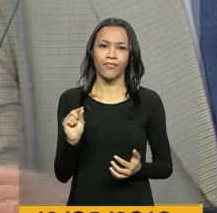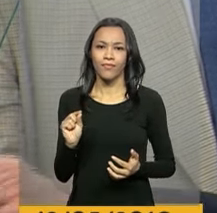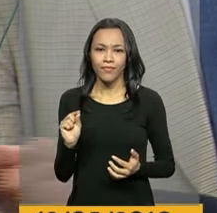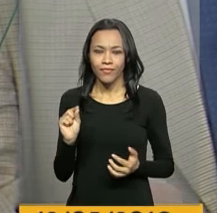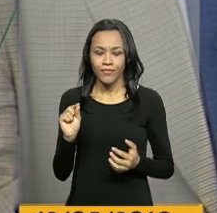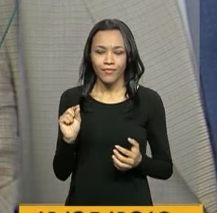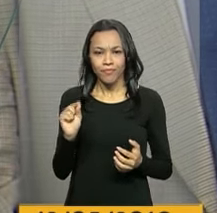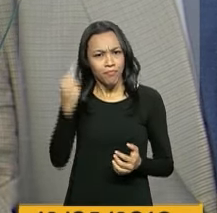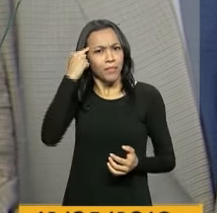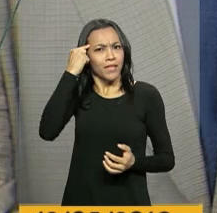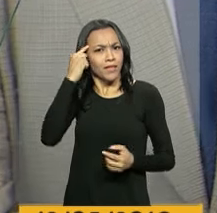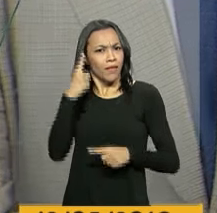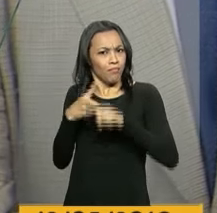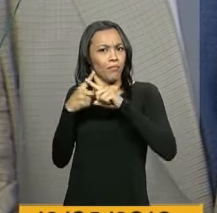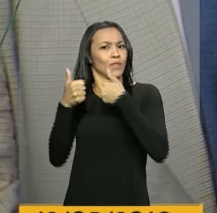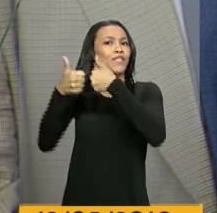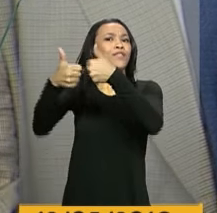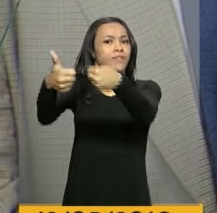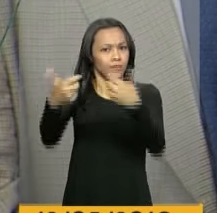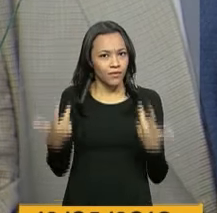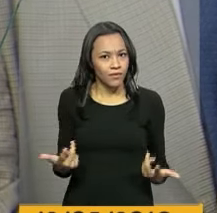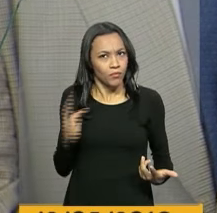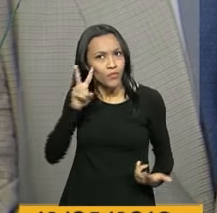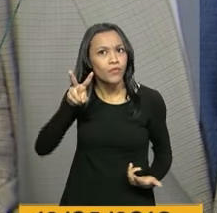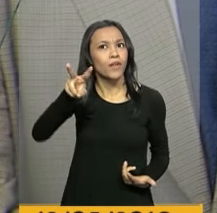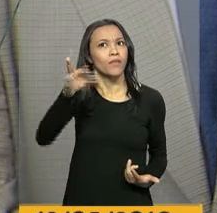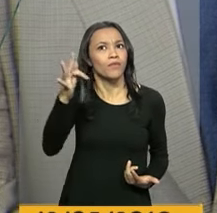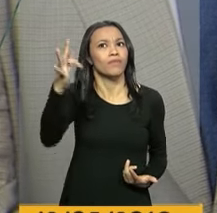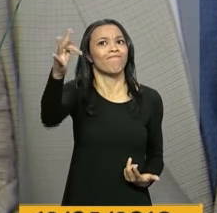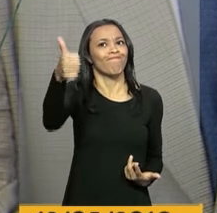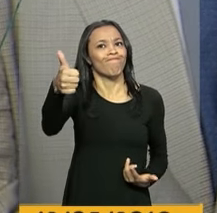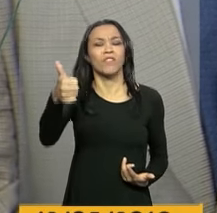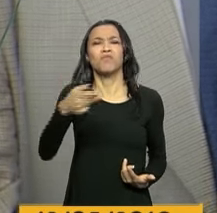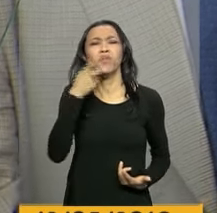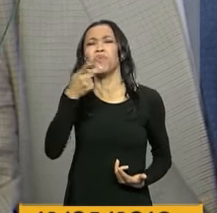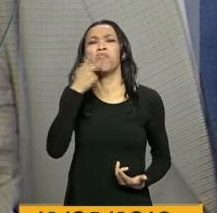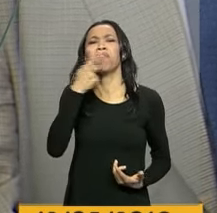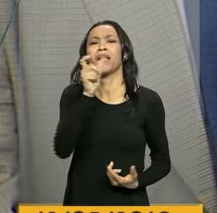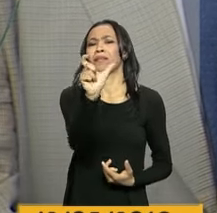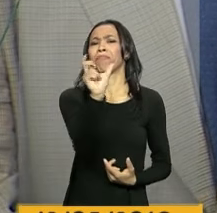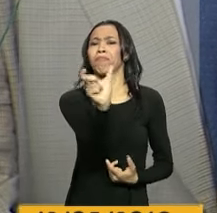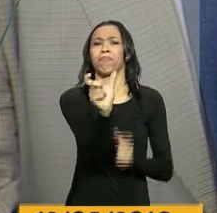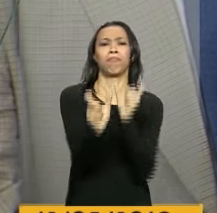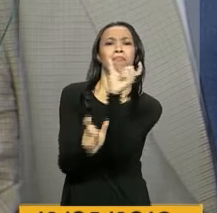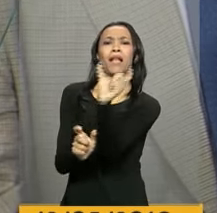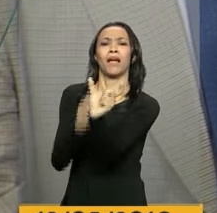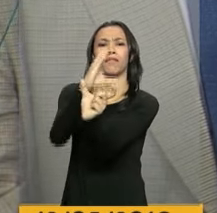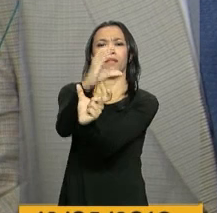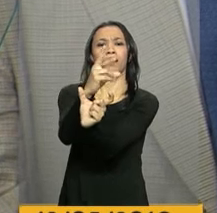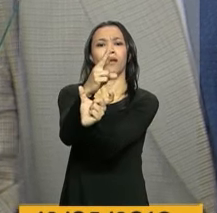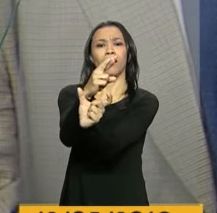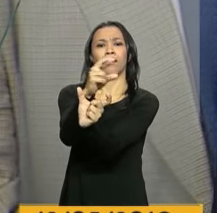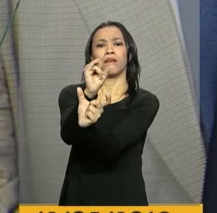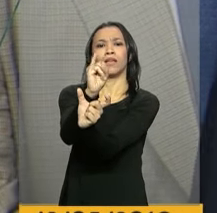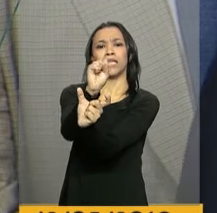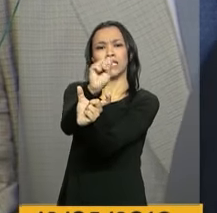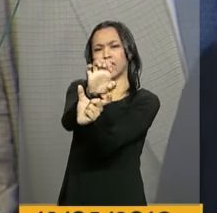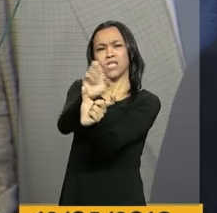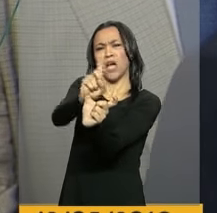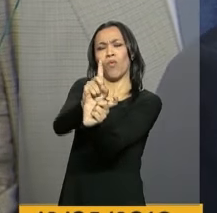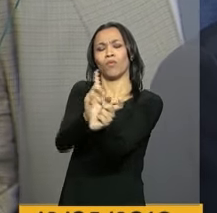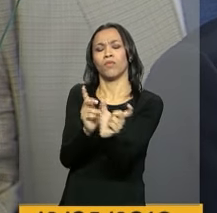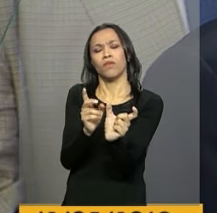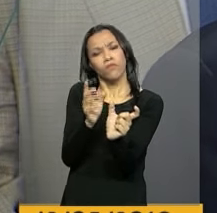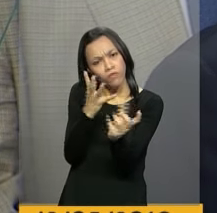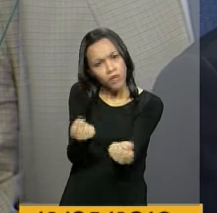de otimismo, não é verdade? Então, não vamos falar em crise, vamos trabalhar. O nosso lema, que não é um lema de